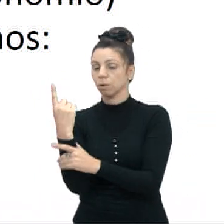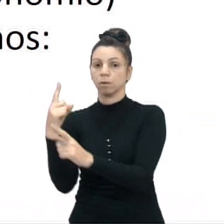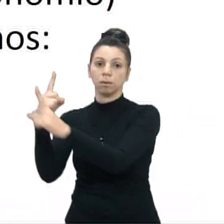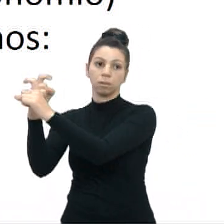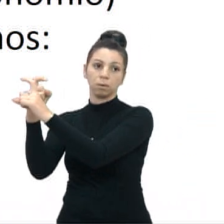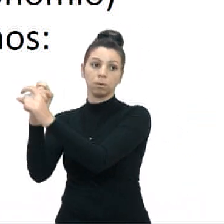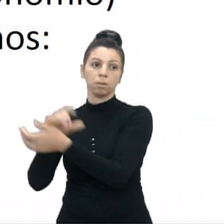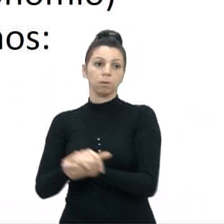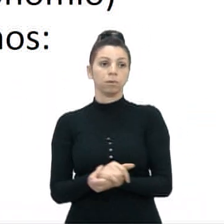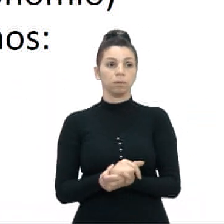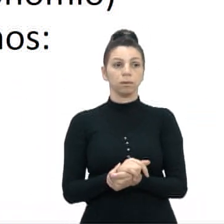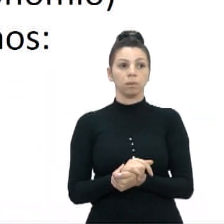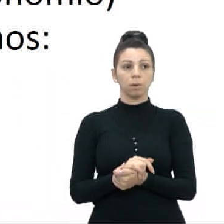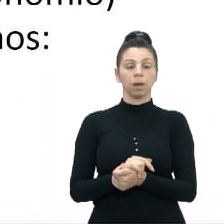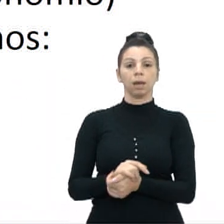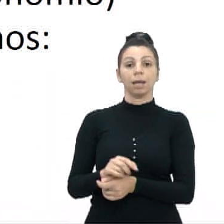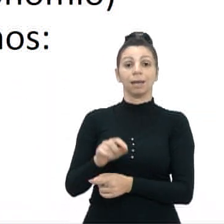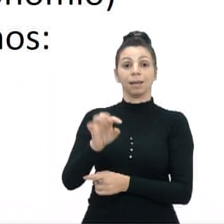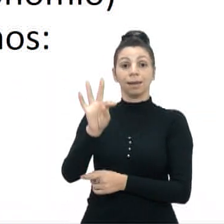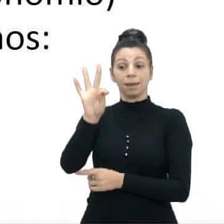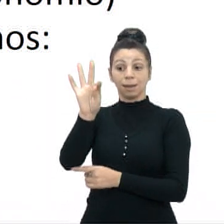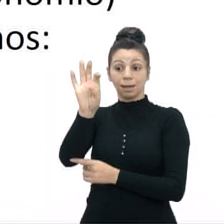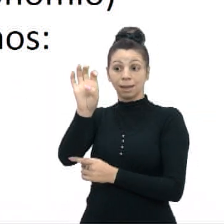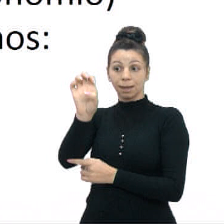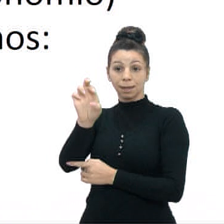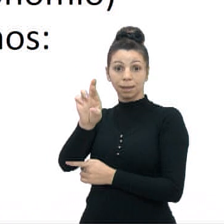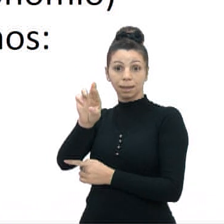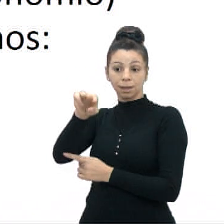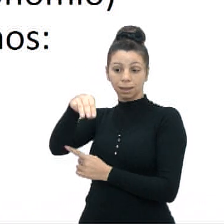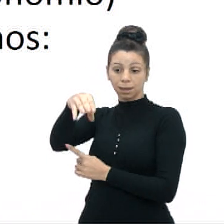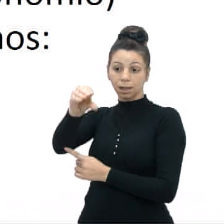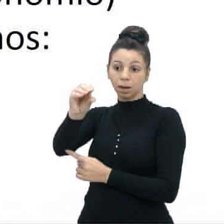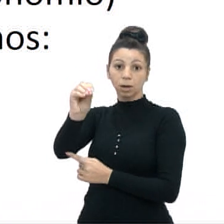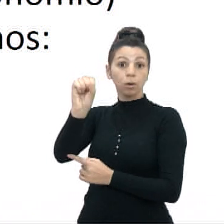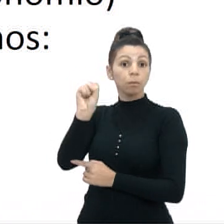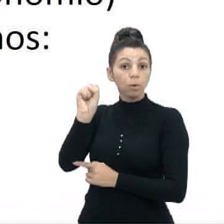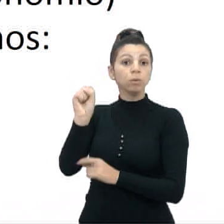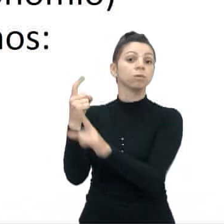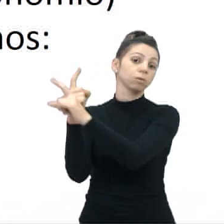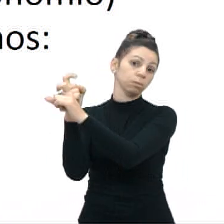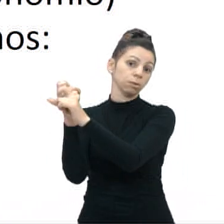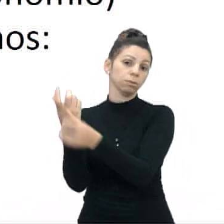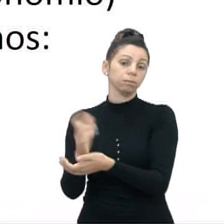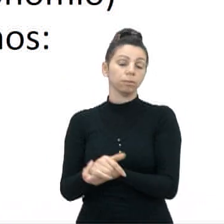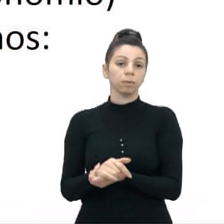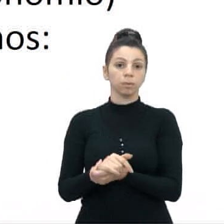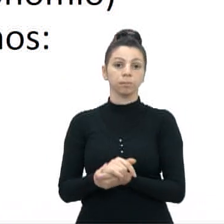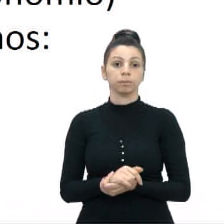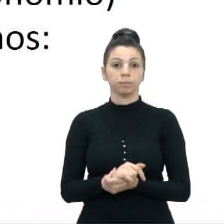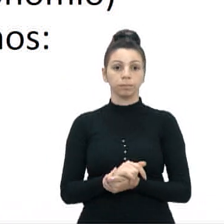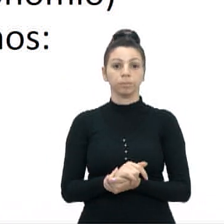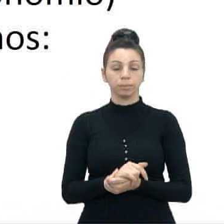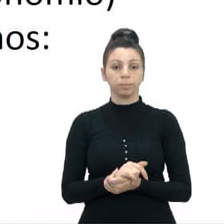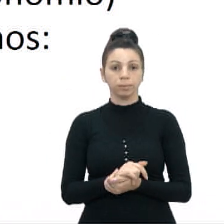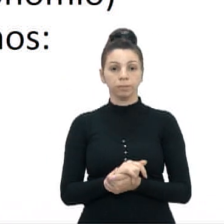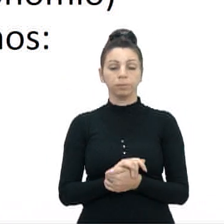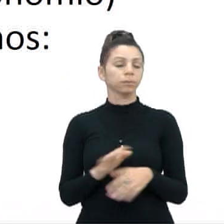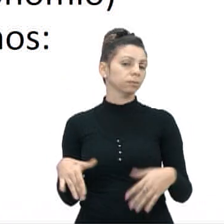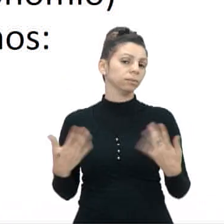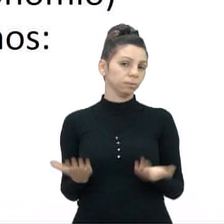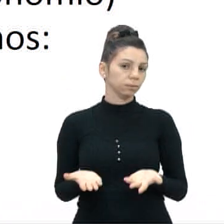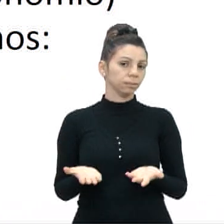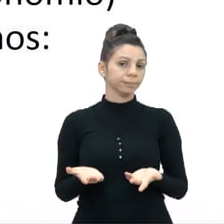do polinômio. Então, para ter um polinômio, eu preciso ter quem? Um monômio. Ok?